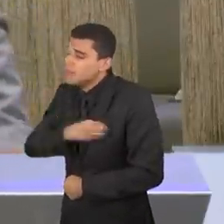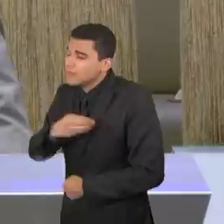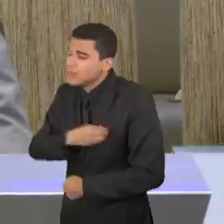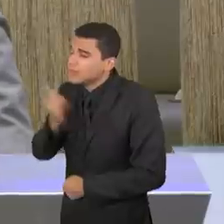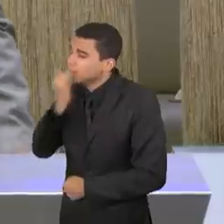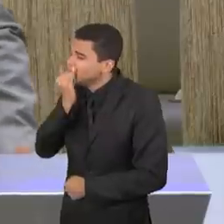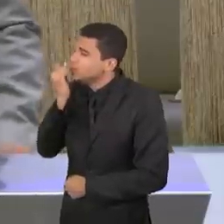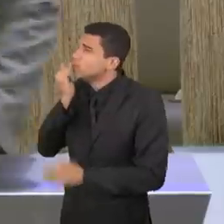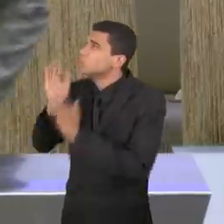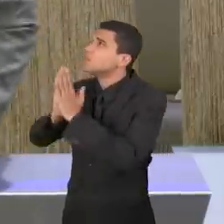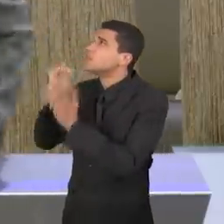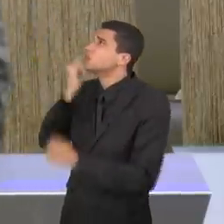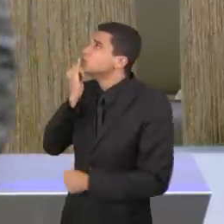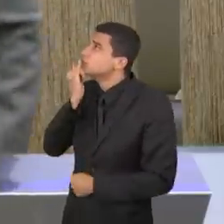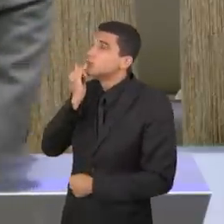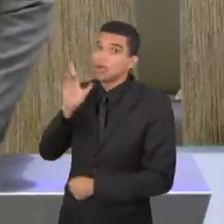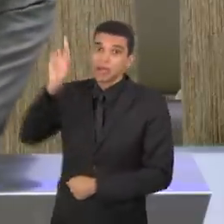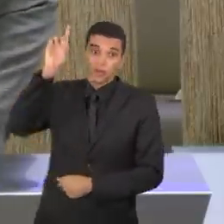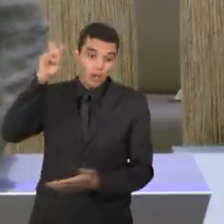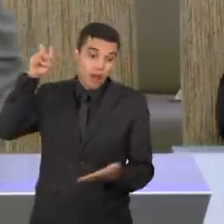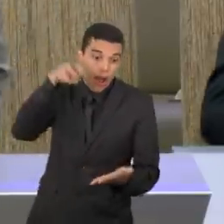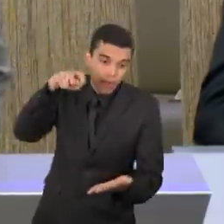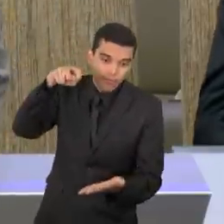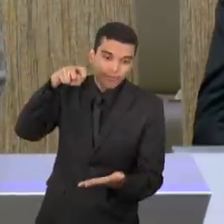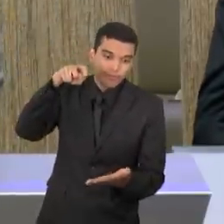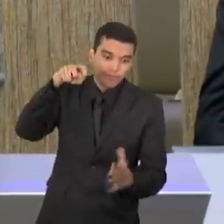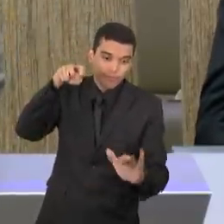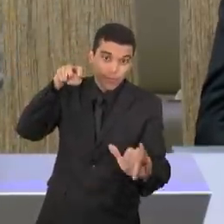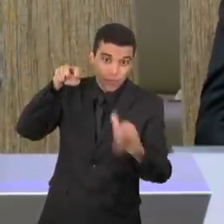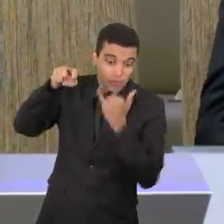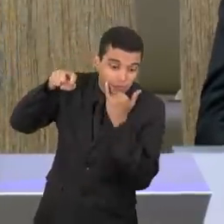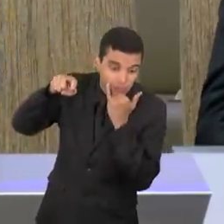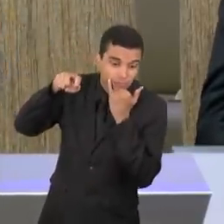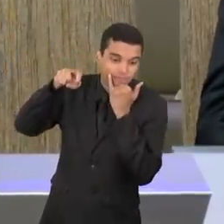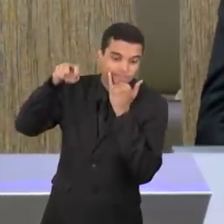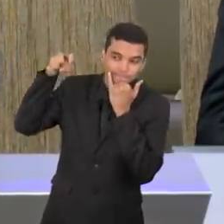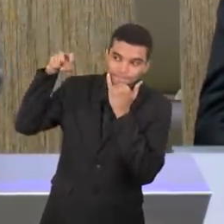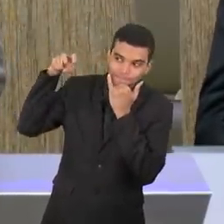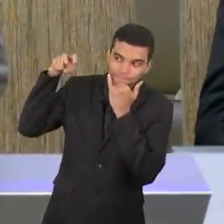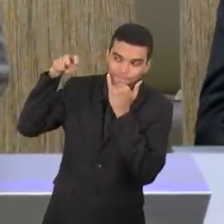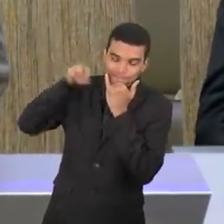também de atitude com vocês.